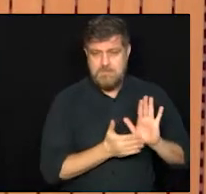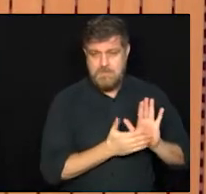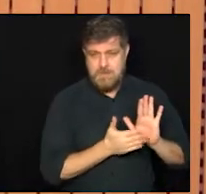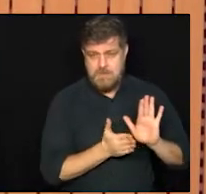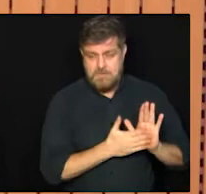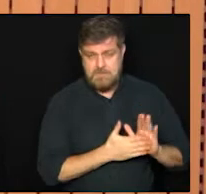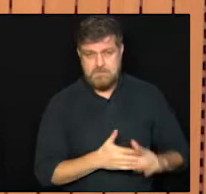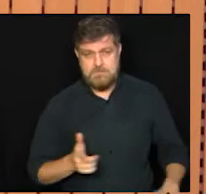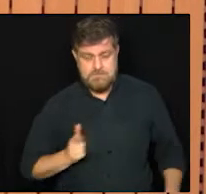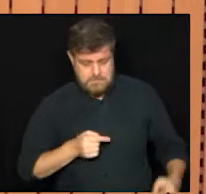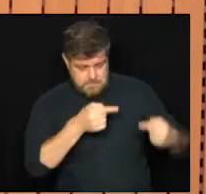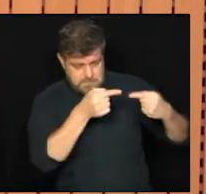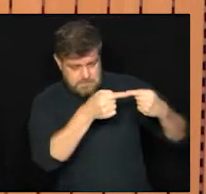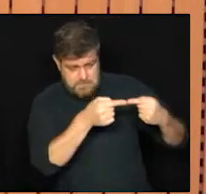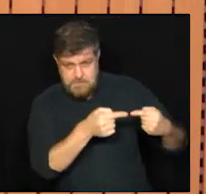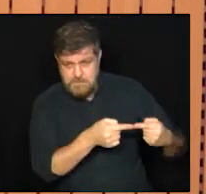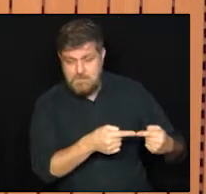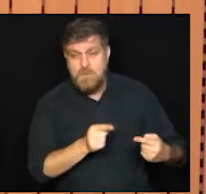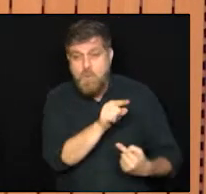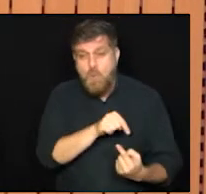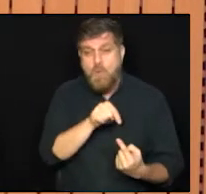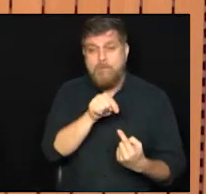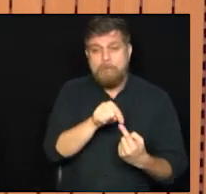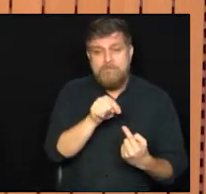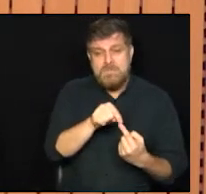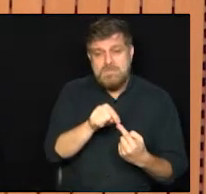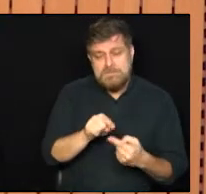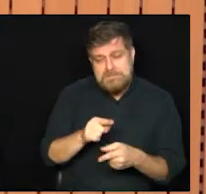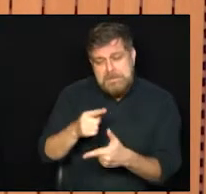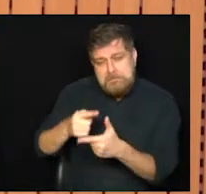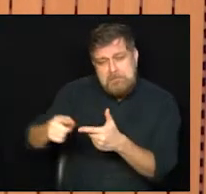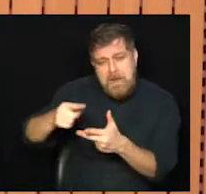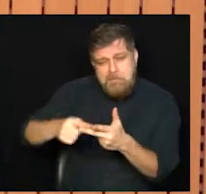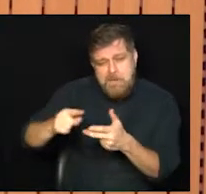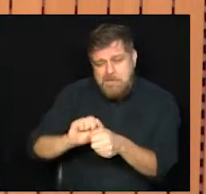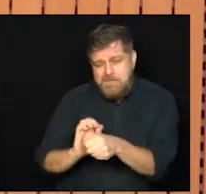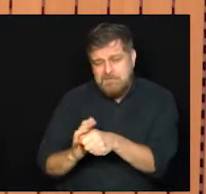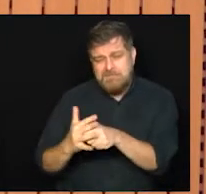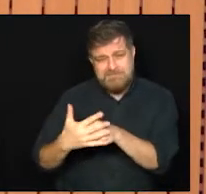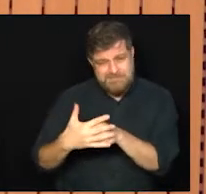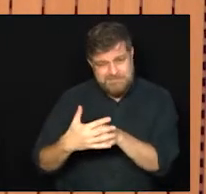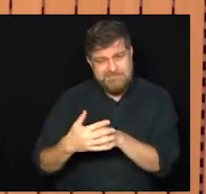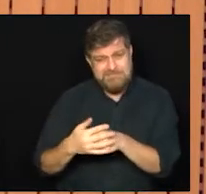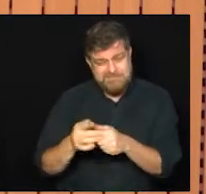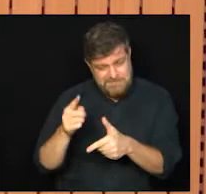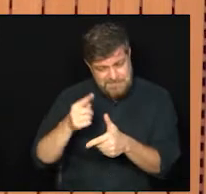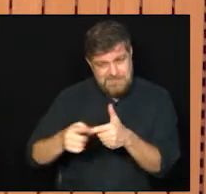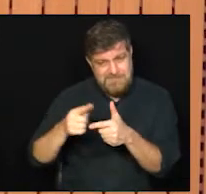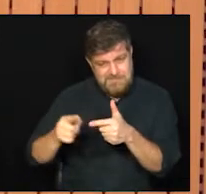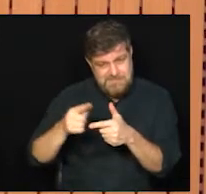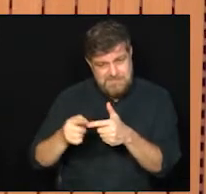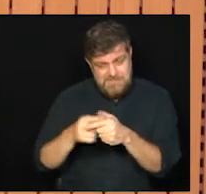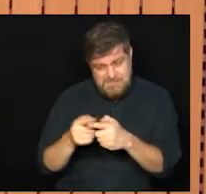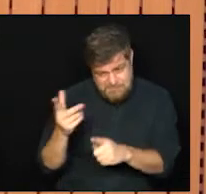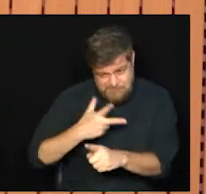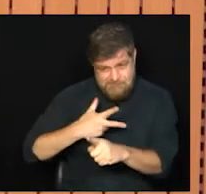à Câmara para tentar superar essa pandemia, os efeitos ou impactos dessa